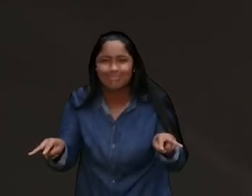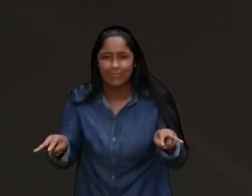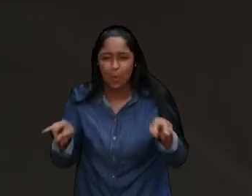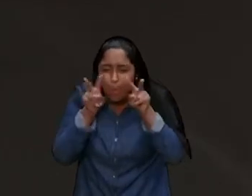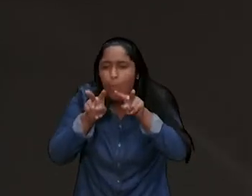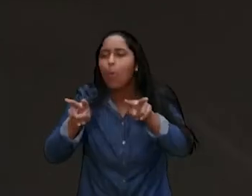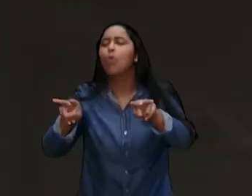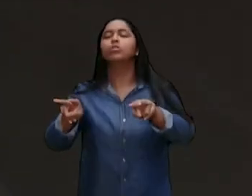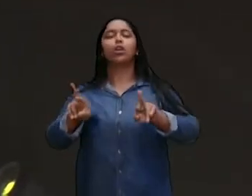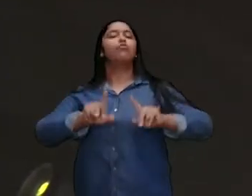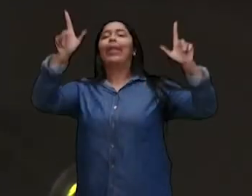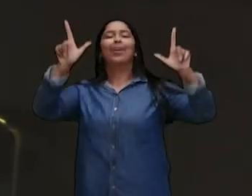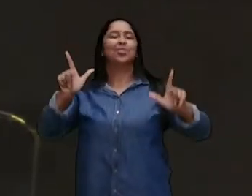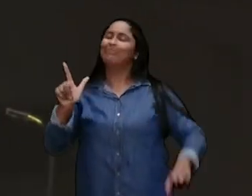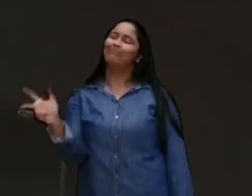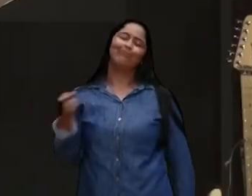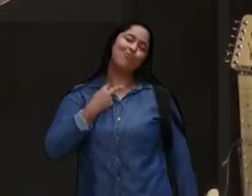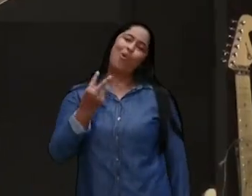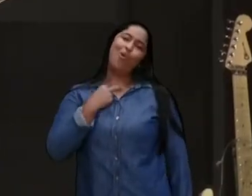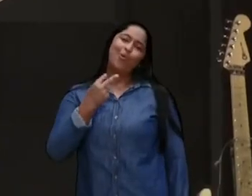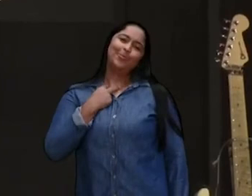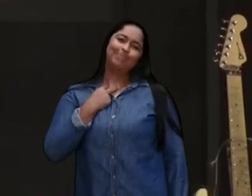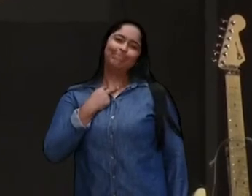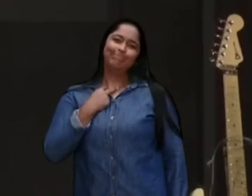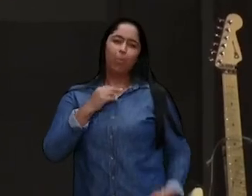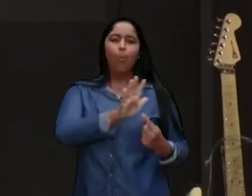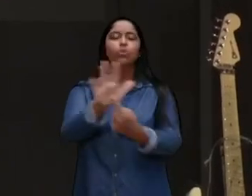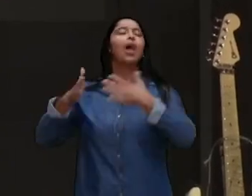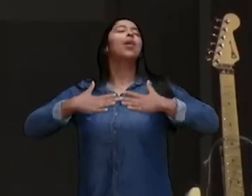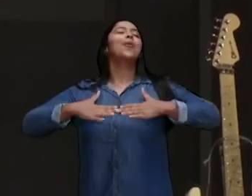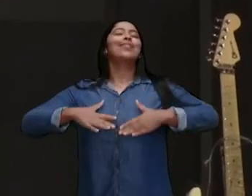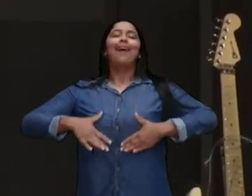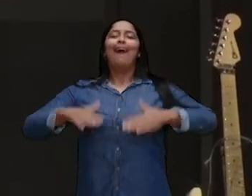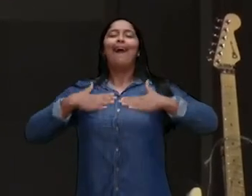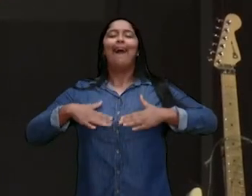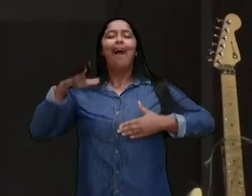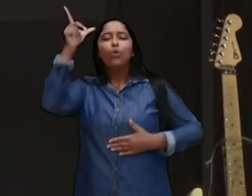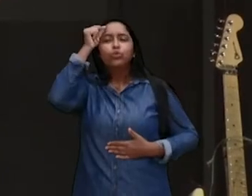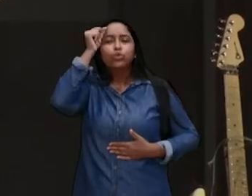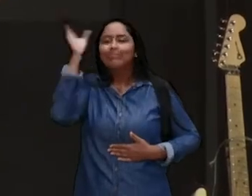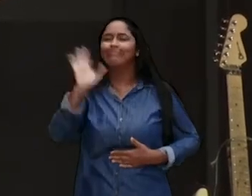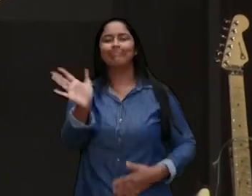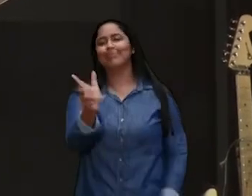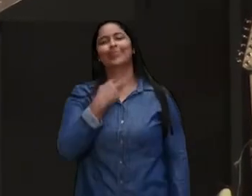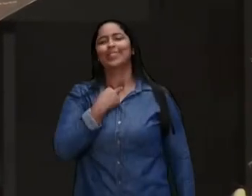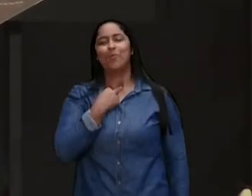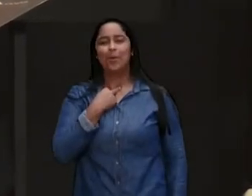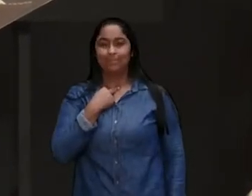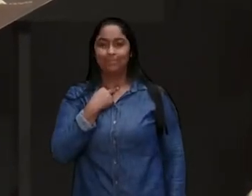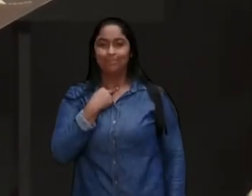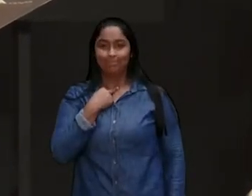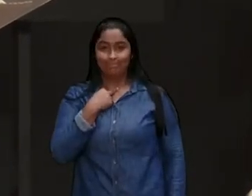equilíbrio que mostra as pessoas tranquilidade muita gente por exemplo fuma